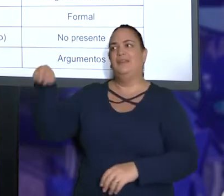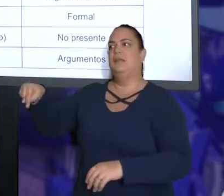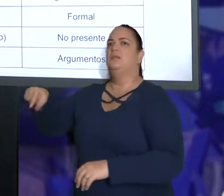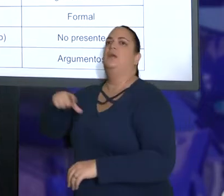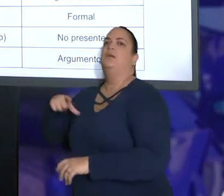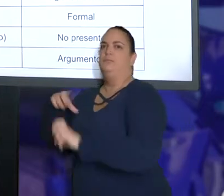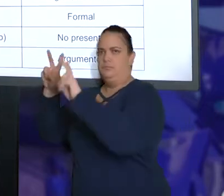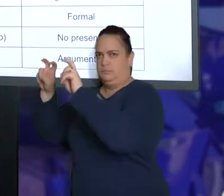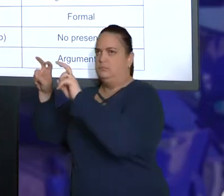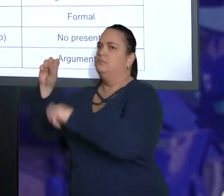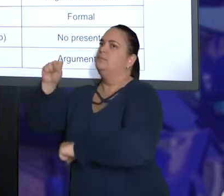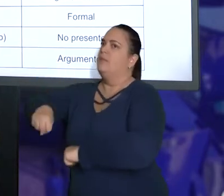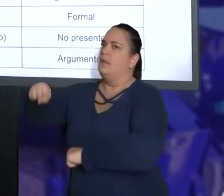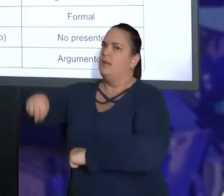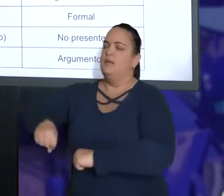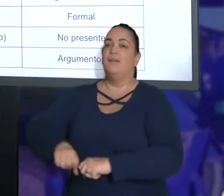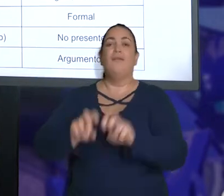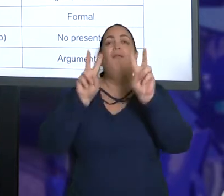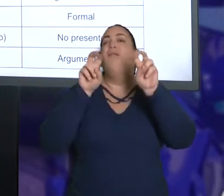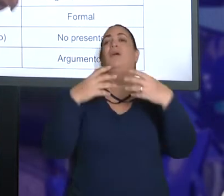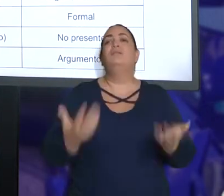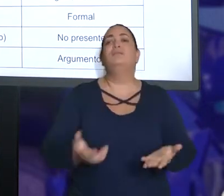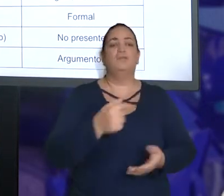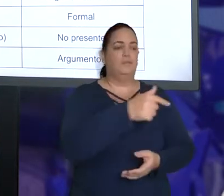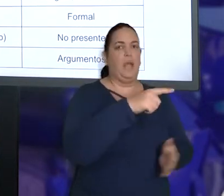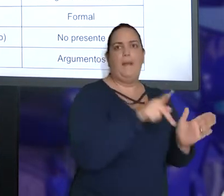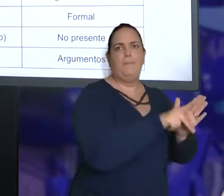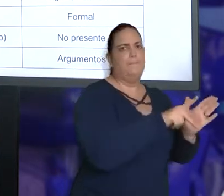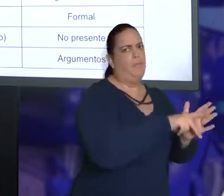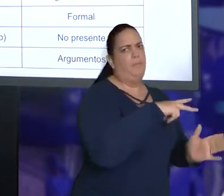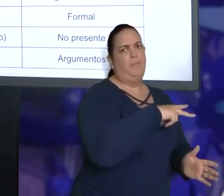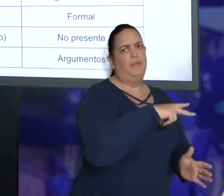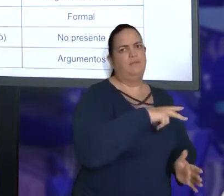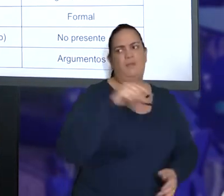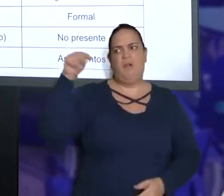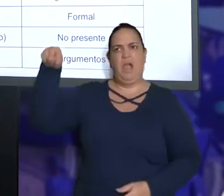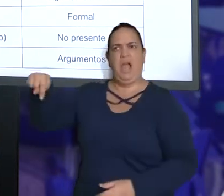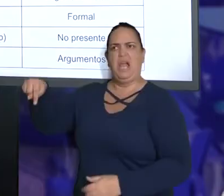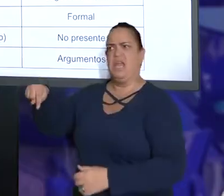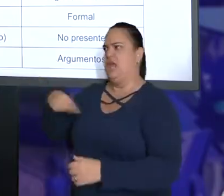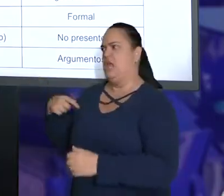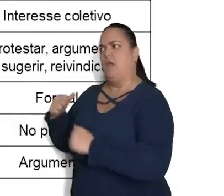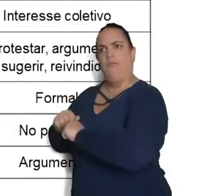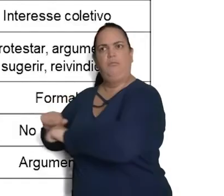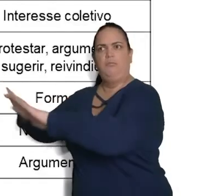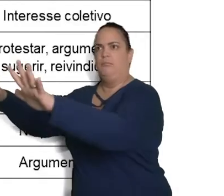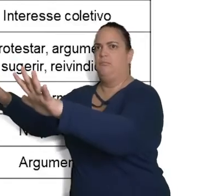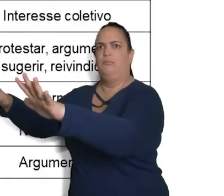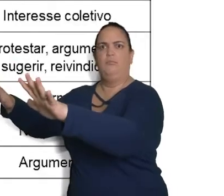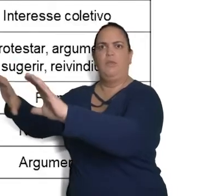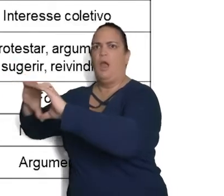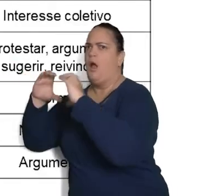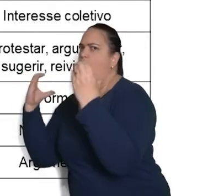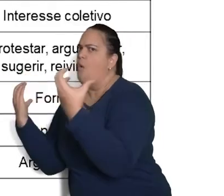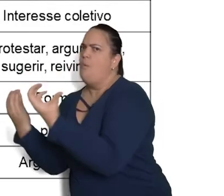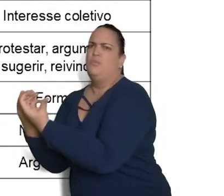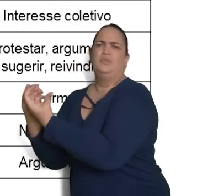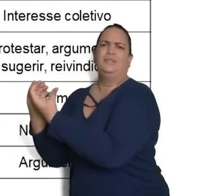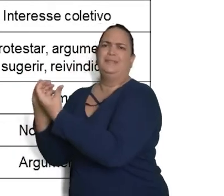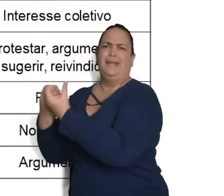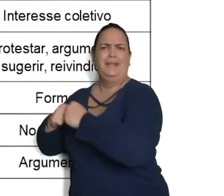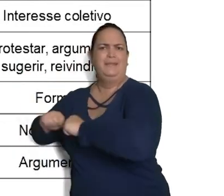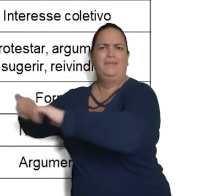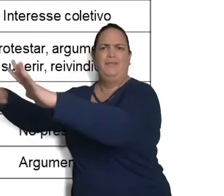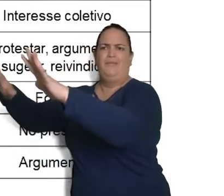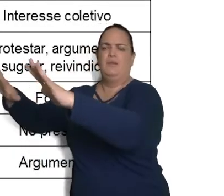possui título. O assunto, geralmente interesses pessoais. Já a carta aberta, interesses coletivos, escrito de uma pessoa